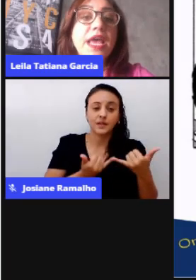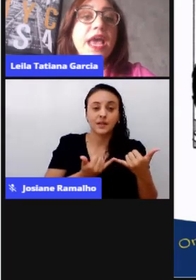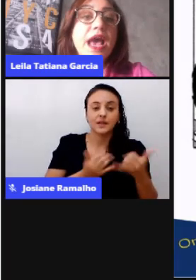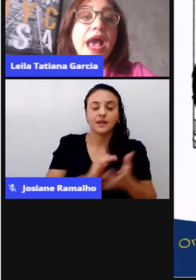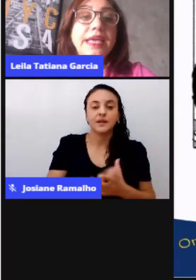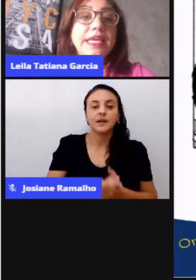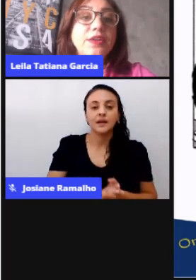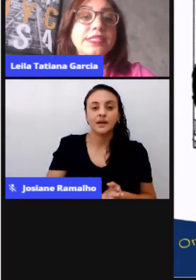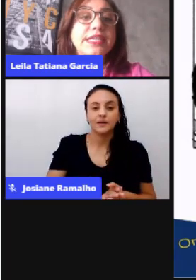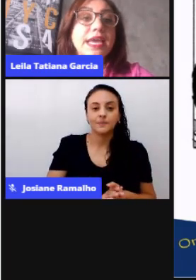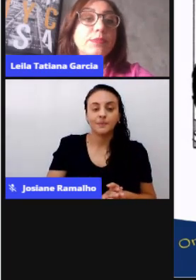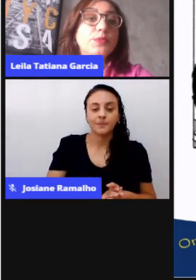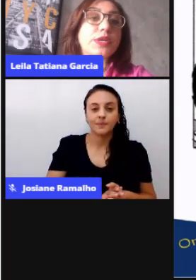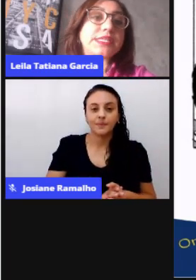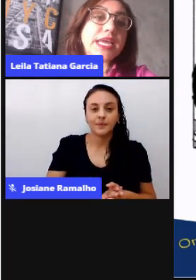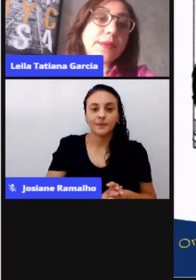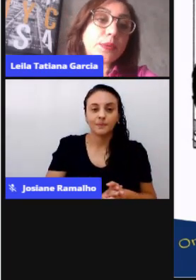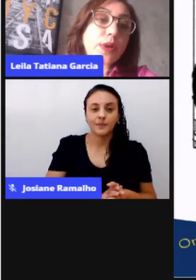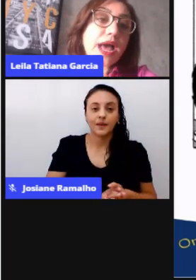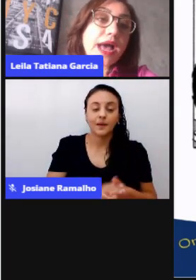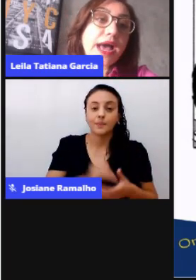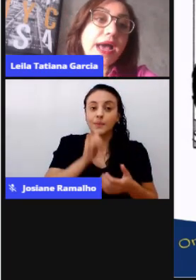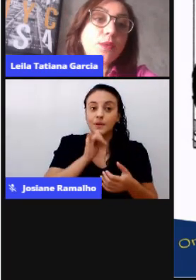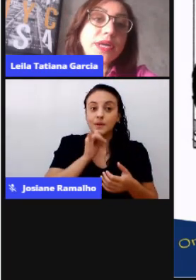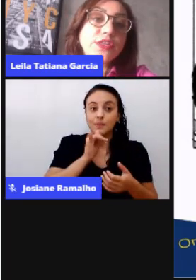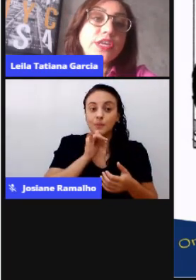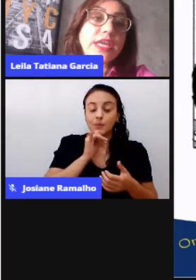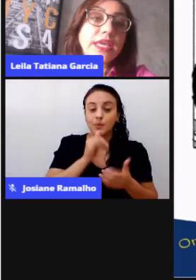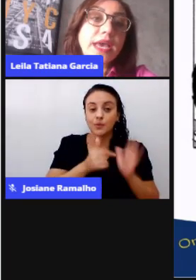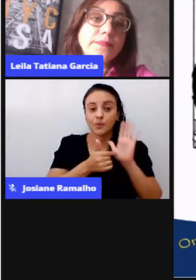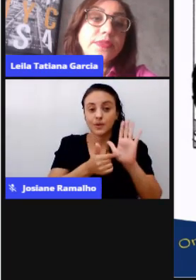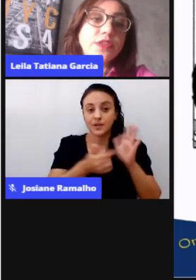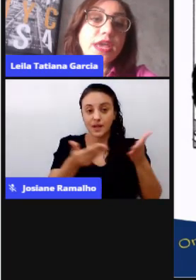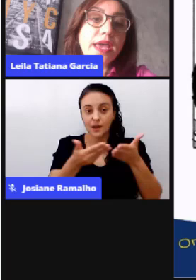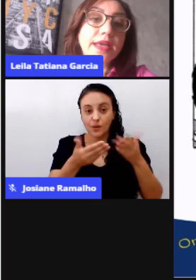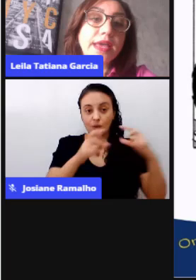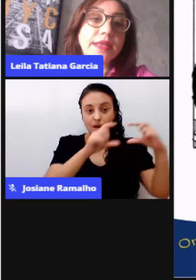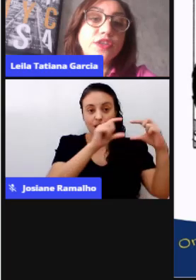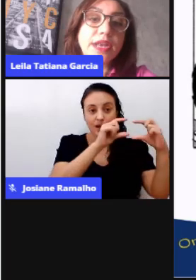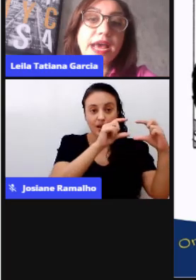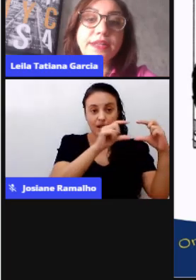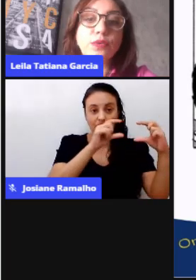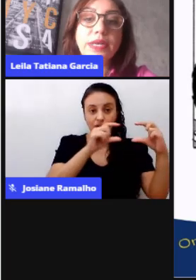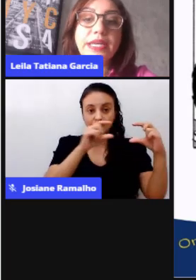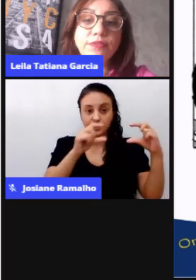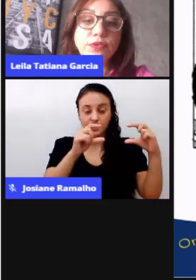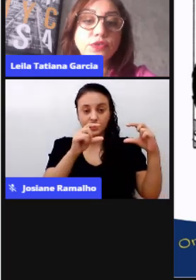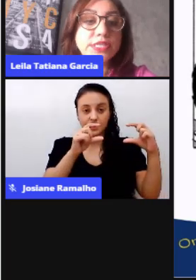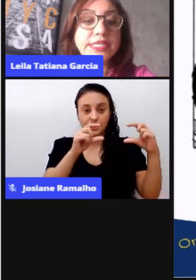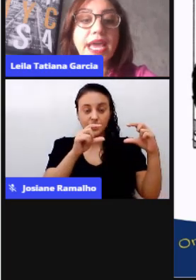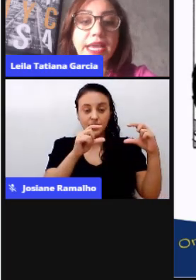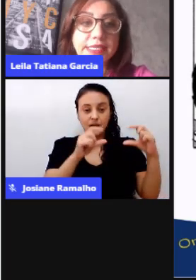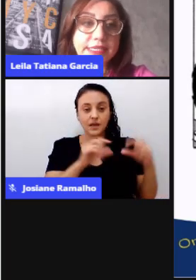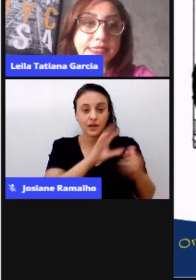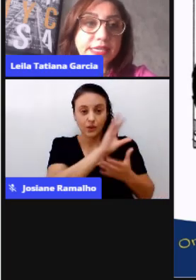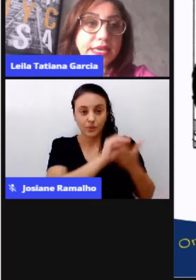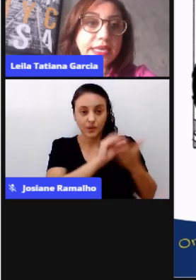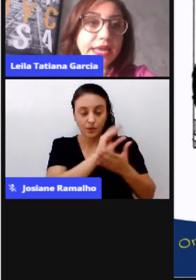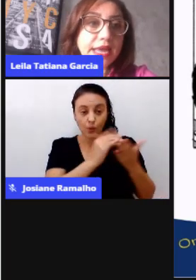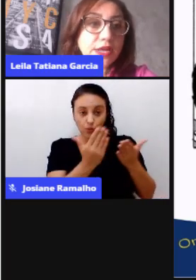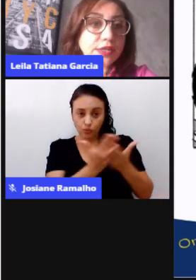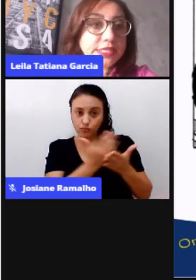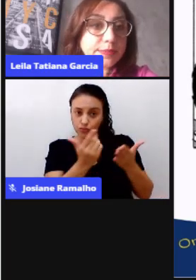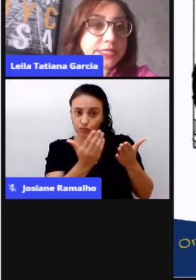enfim. Aqui nós temos, por exemplo, uma tirinha tirada do livro de